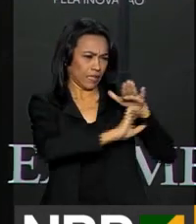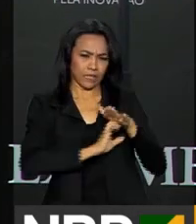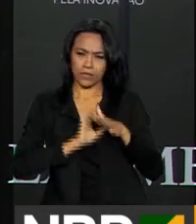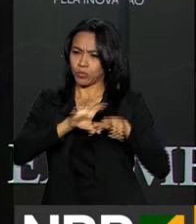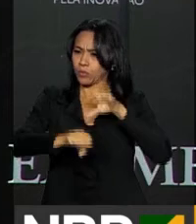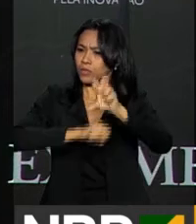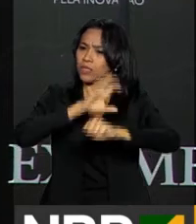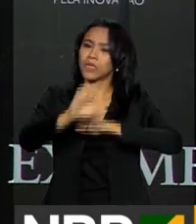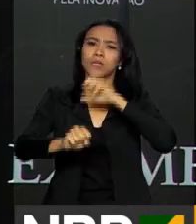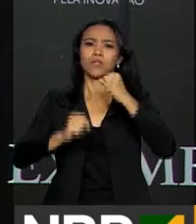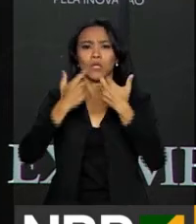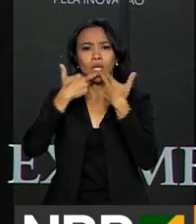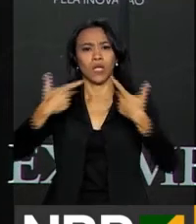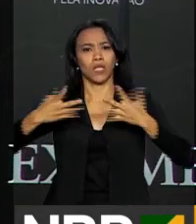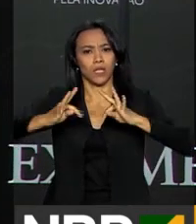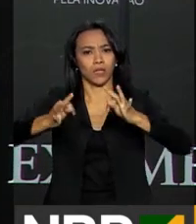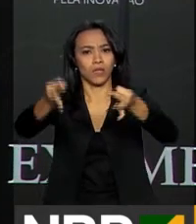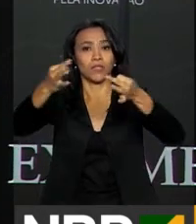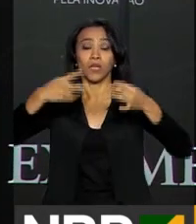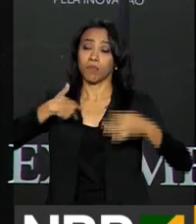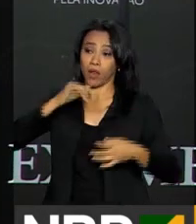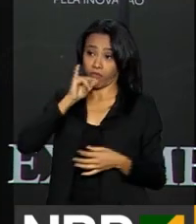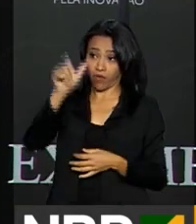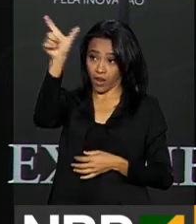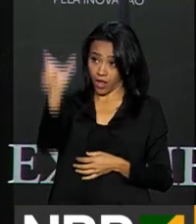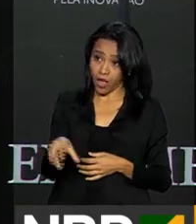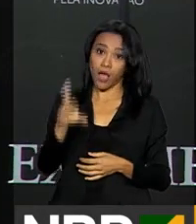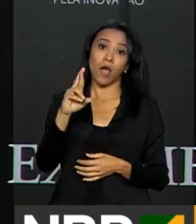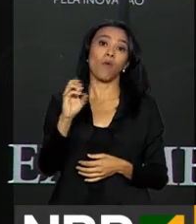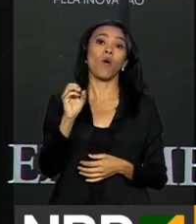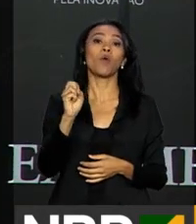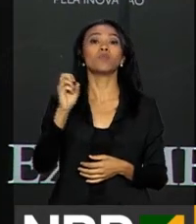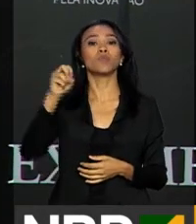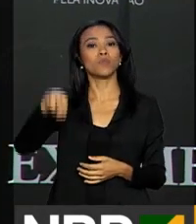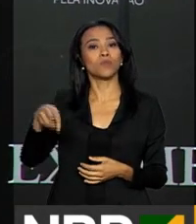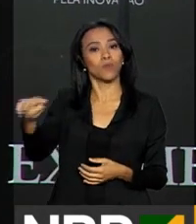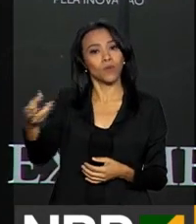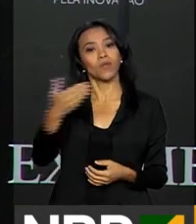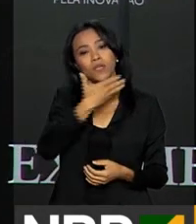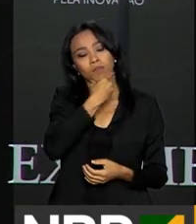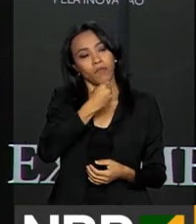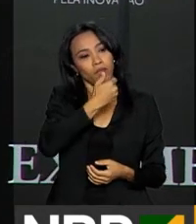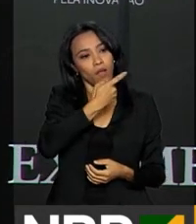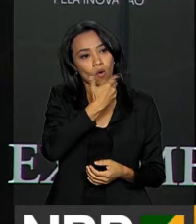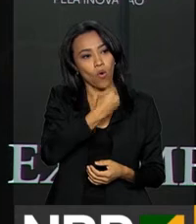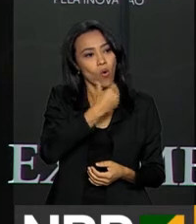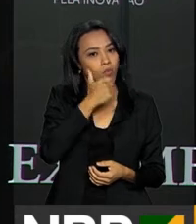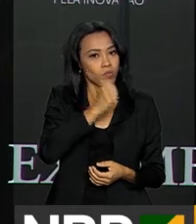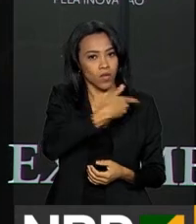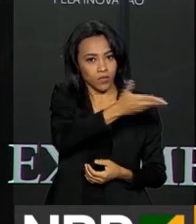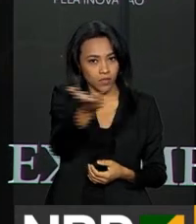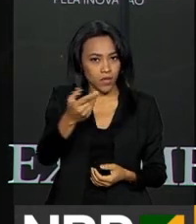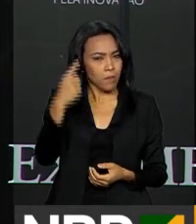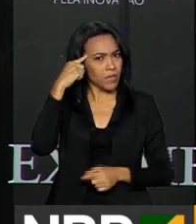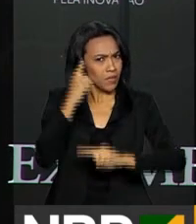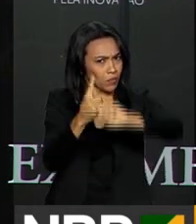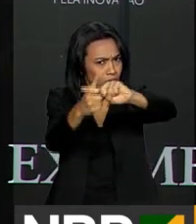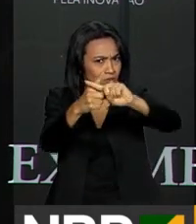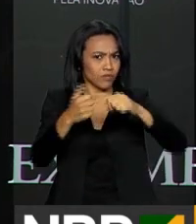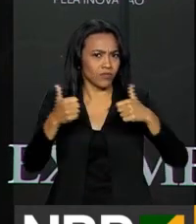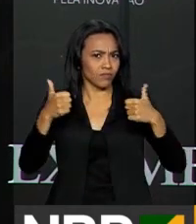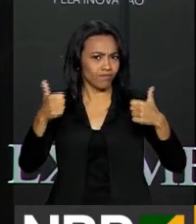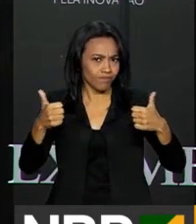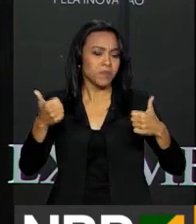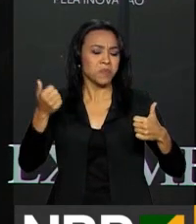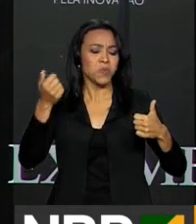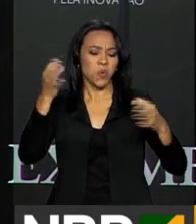inovação, para dizer ao Robson e a todos os senhores e senhoras: com otimismo, com certeza